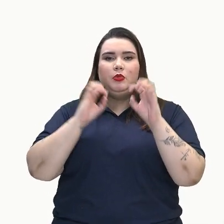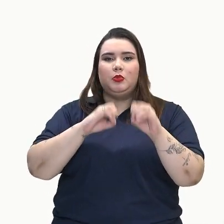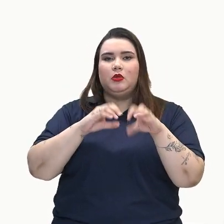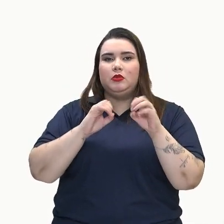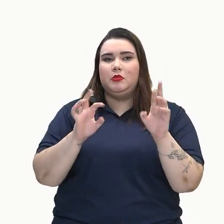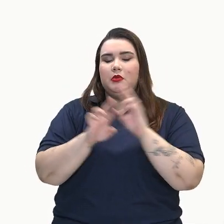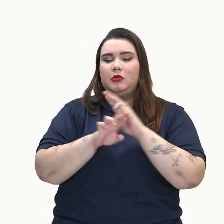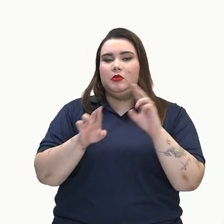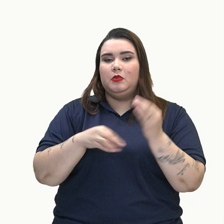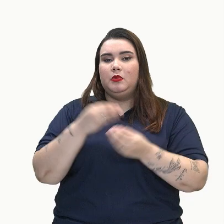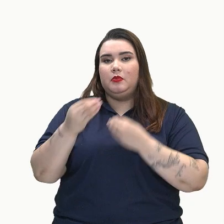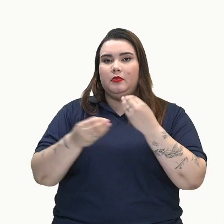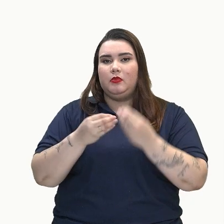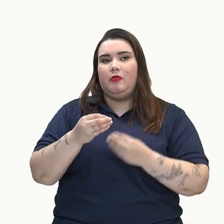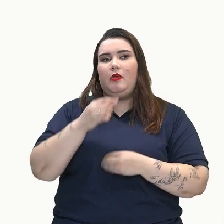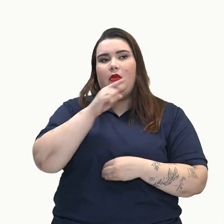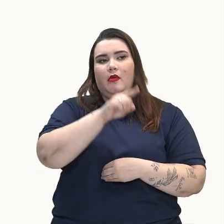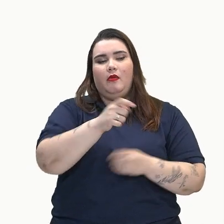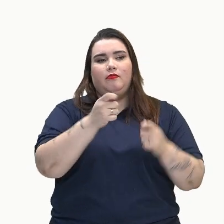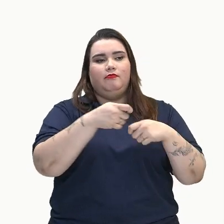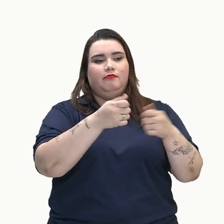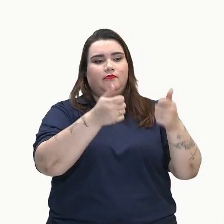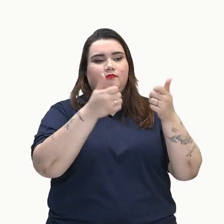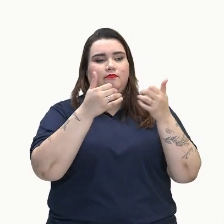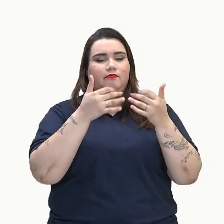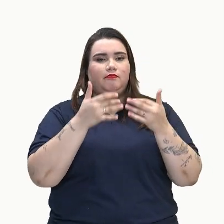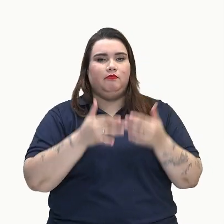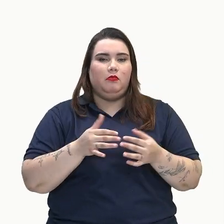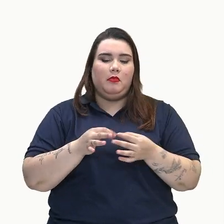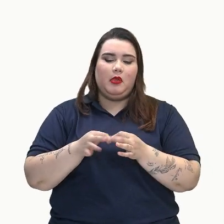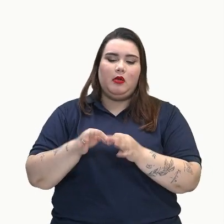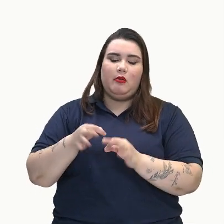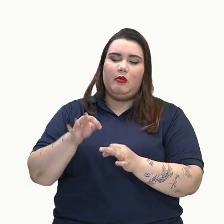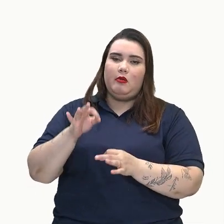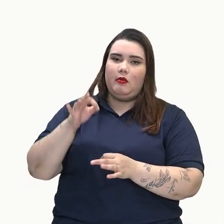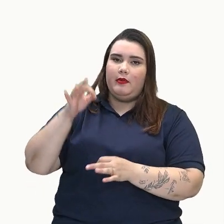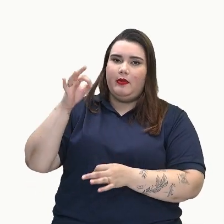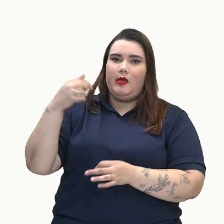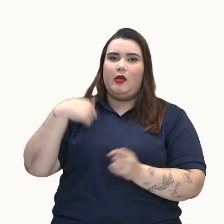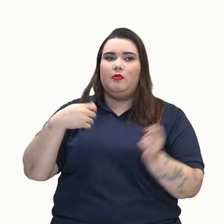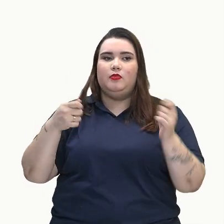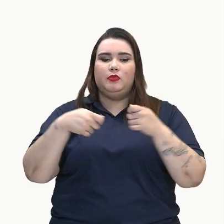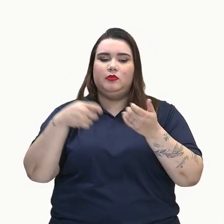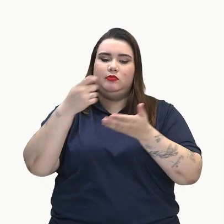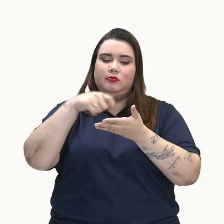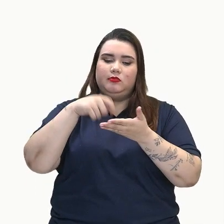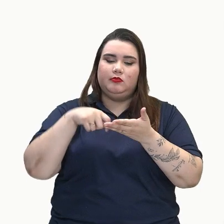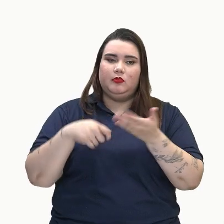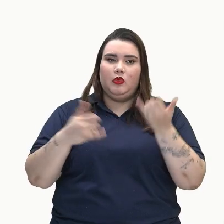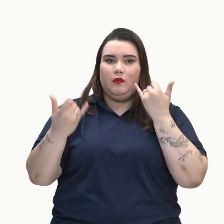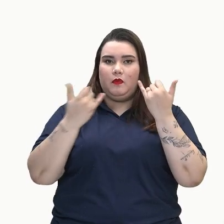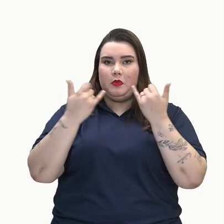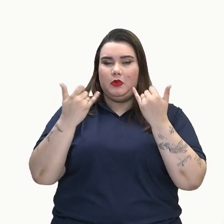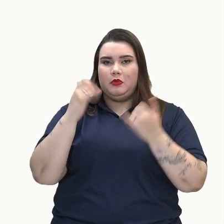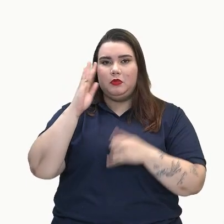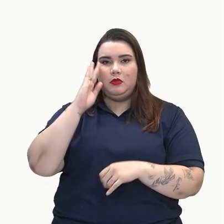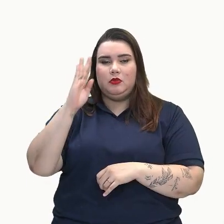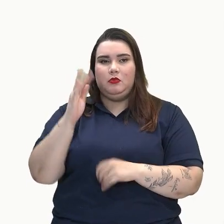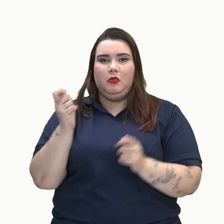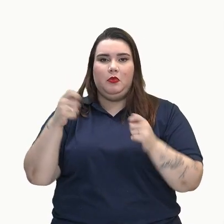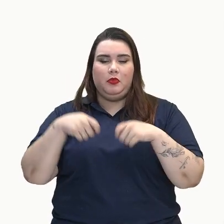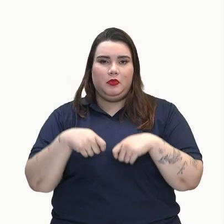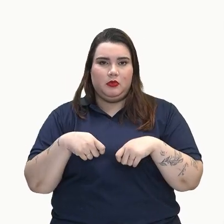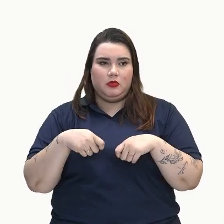pergunta aberta, que vai possibilitar uma reflexão e eu vou extrair muito mais informações a respeito da forma como o